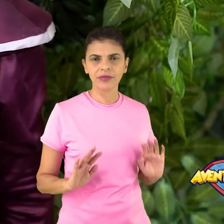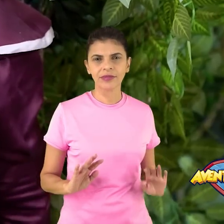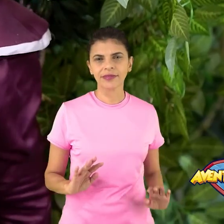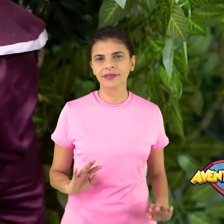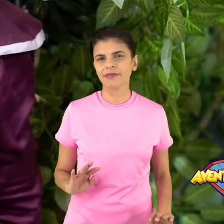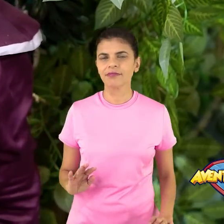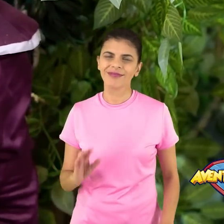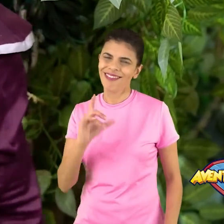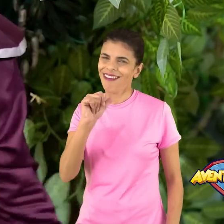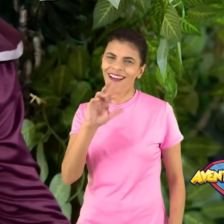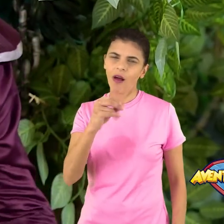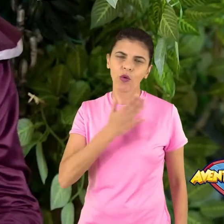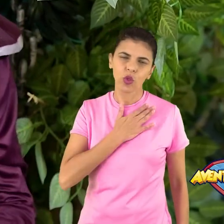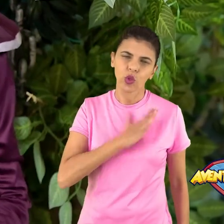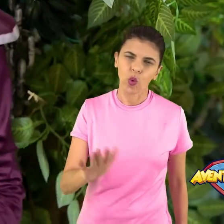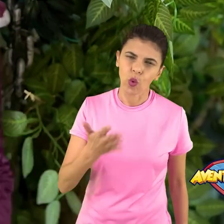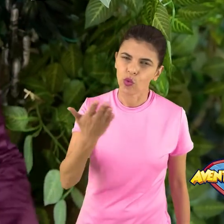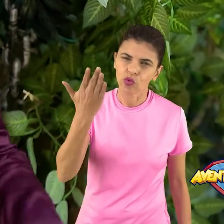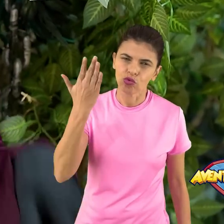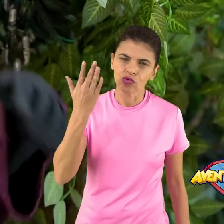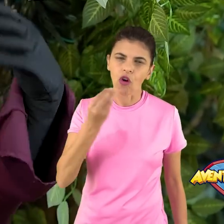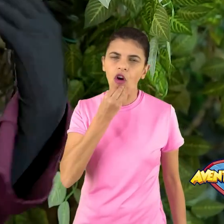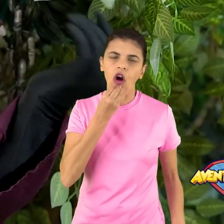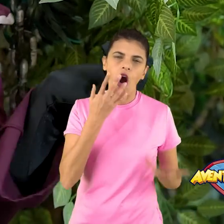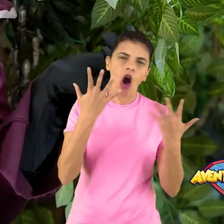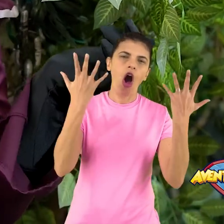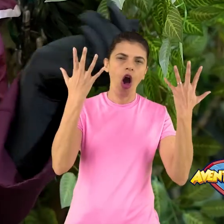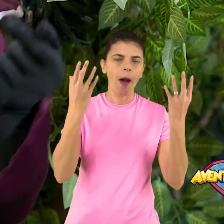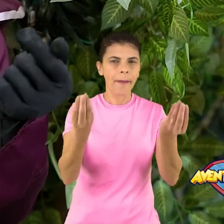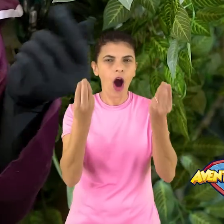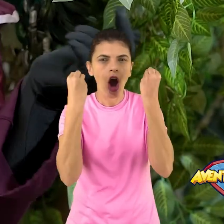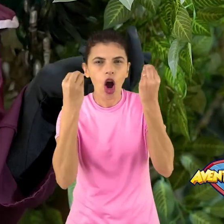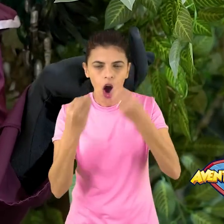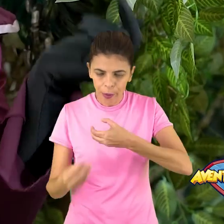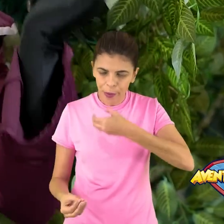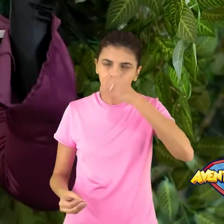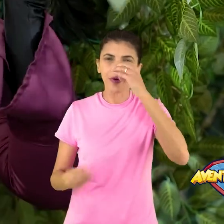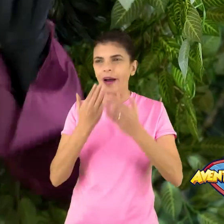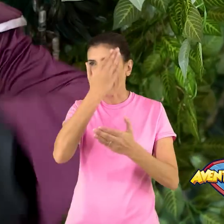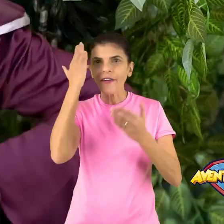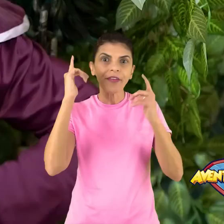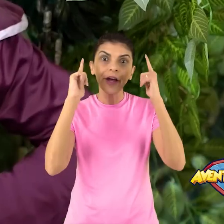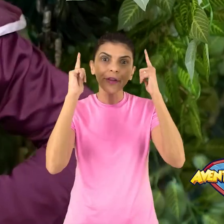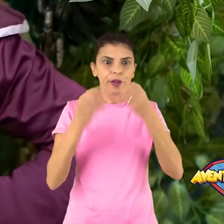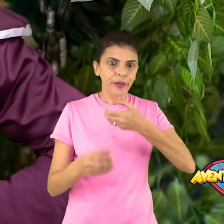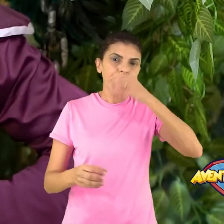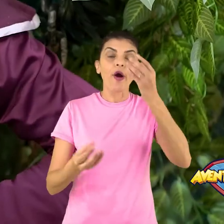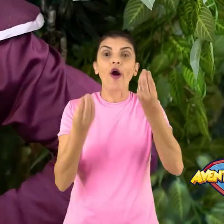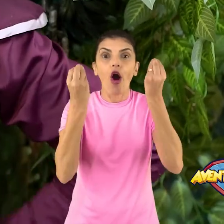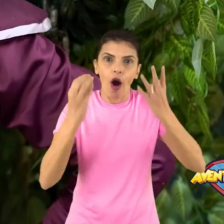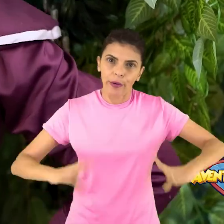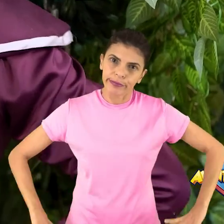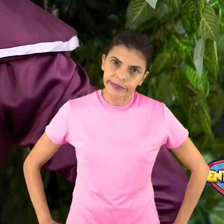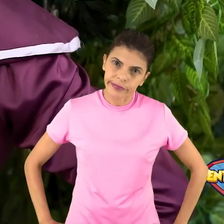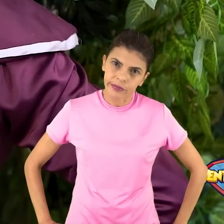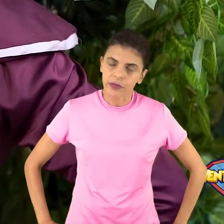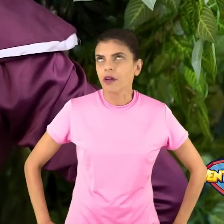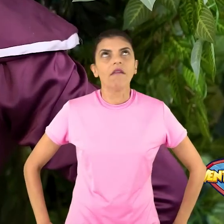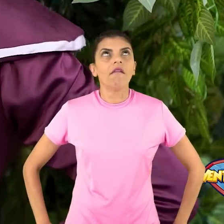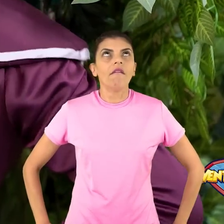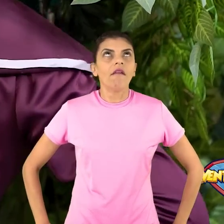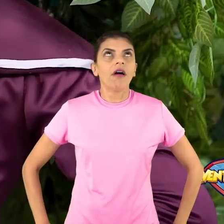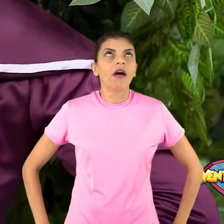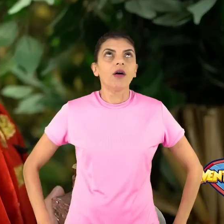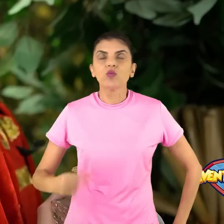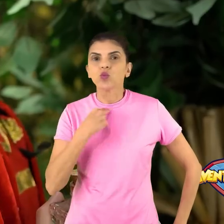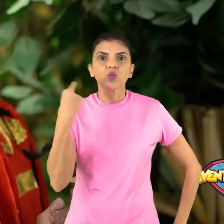É claro que não! Como vamos dar uma poção para um aventureiro tomar? É